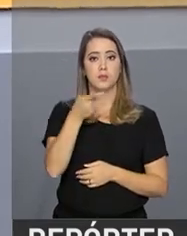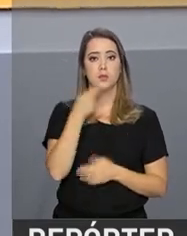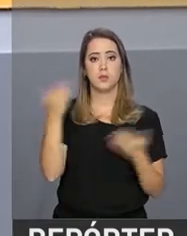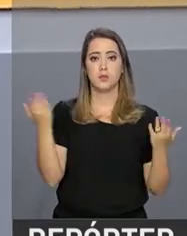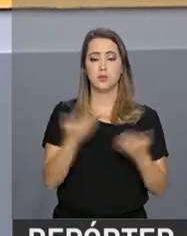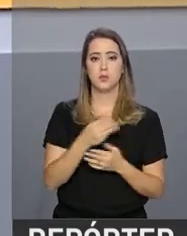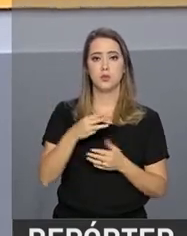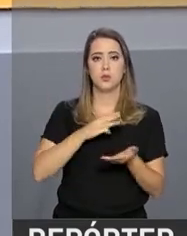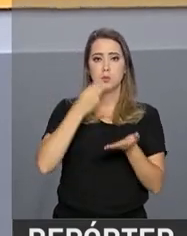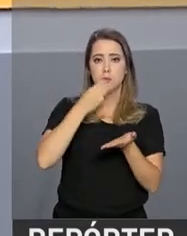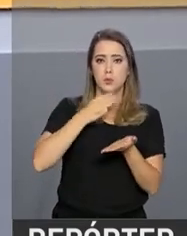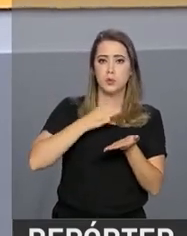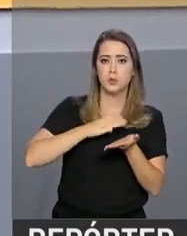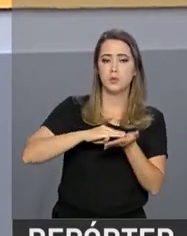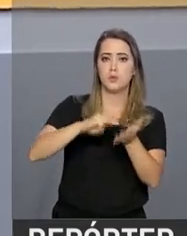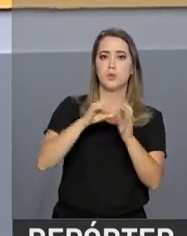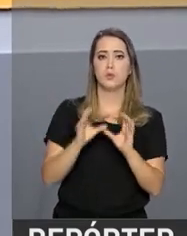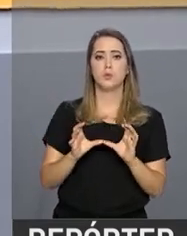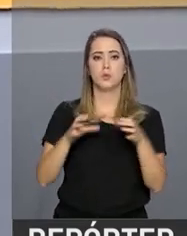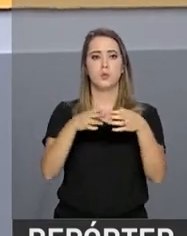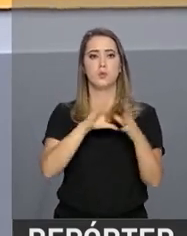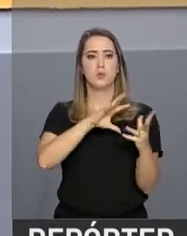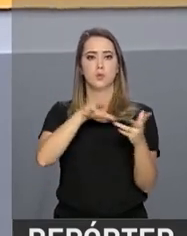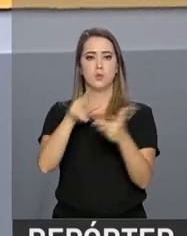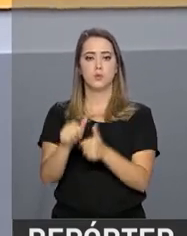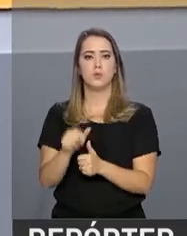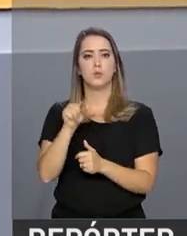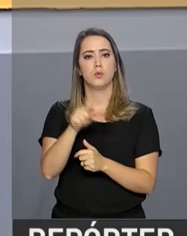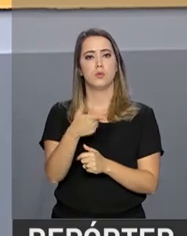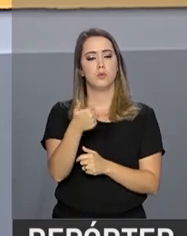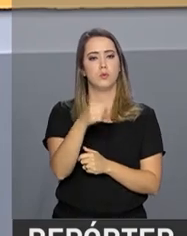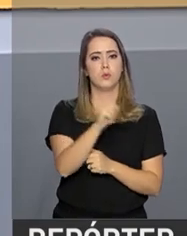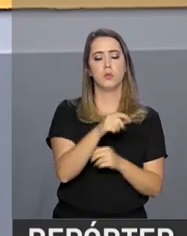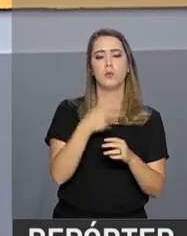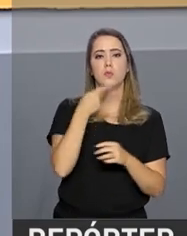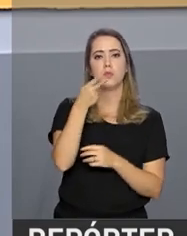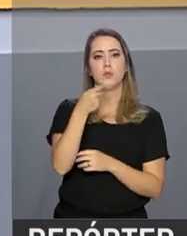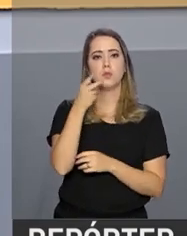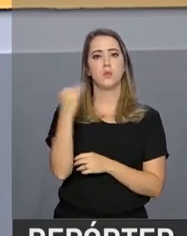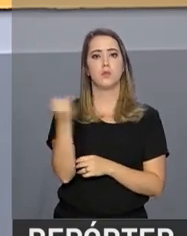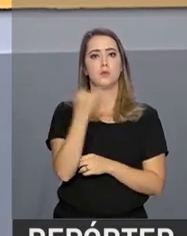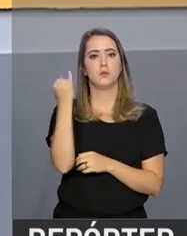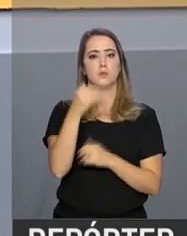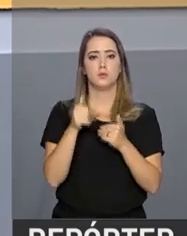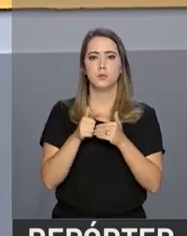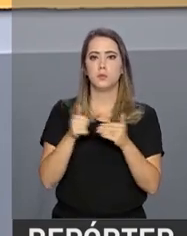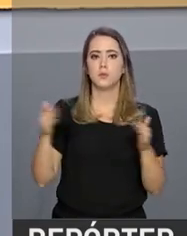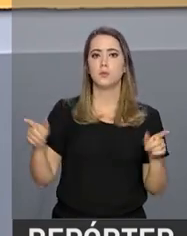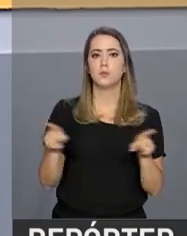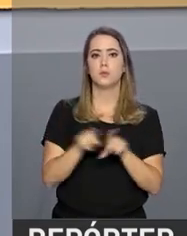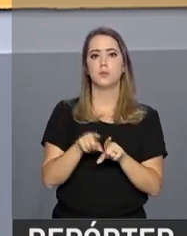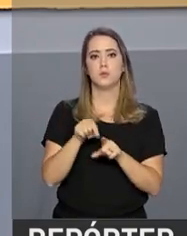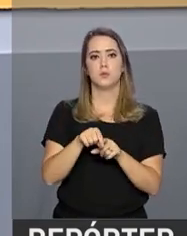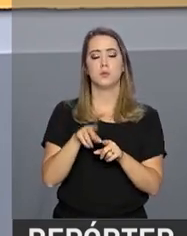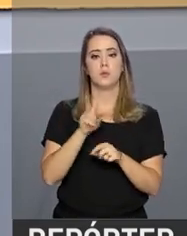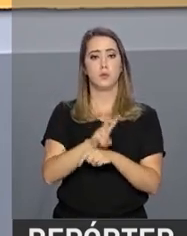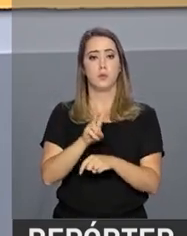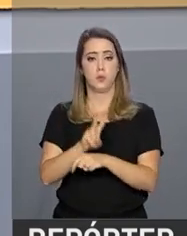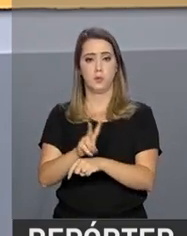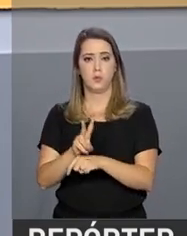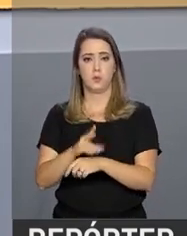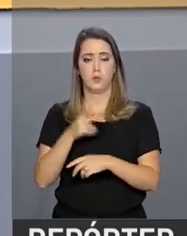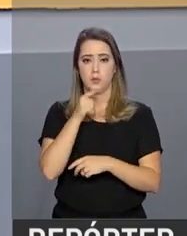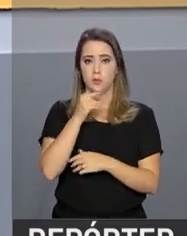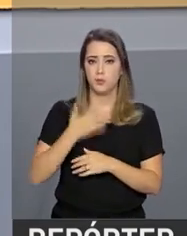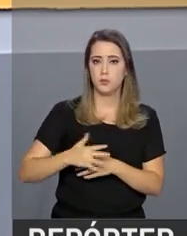participantes da cúpula mundial dos oceanos 2018 e destacou a iniciativa brasileira de ampliar a proteção marinha e promover o uso